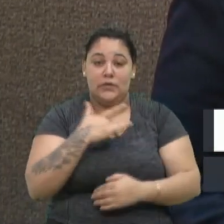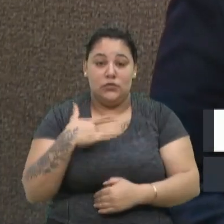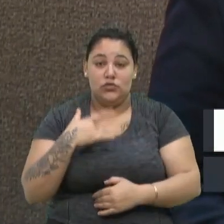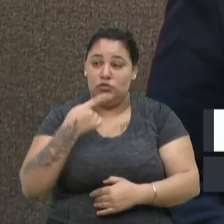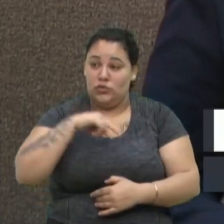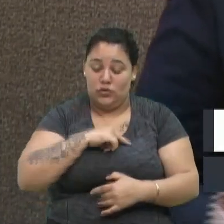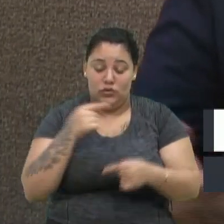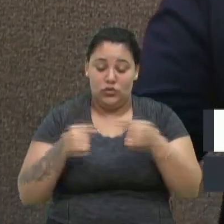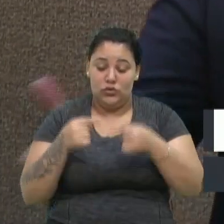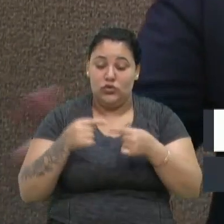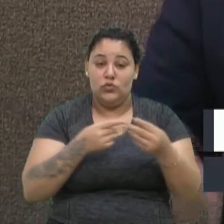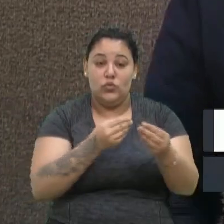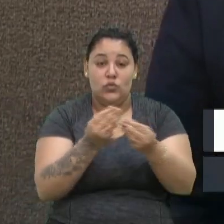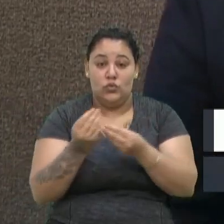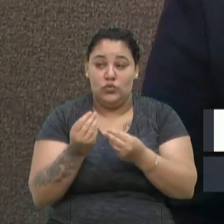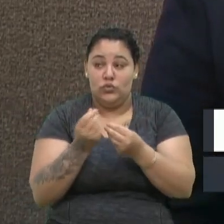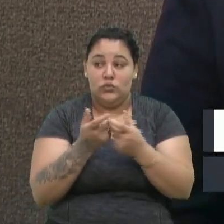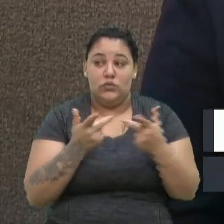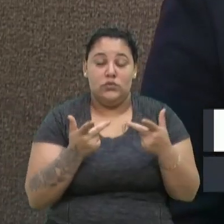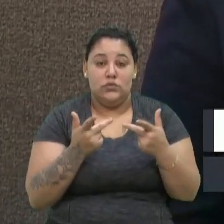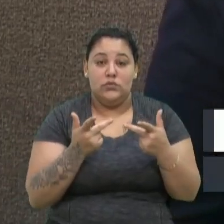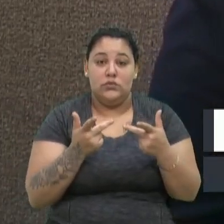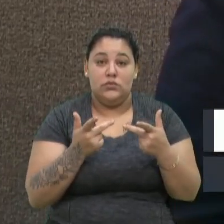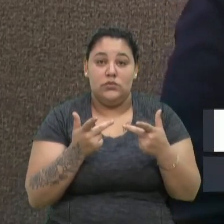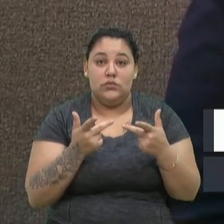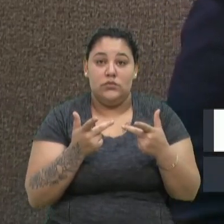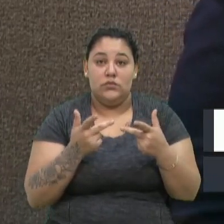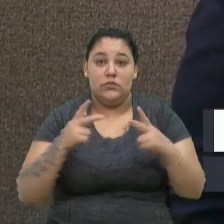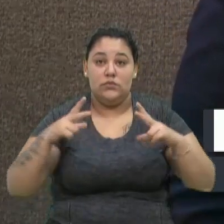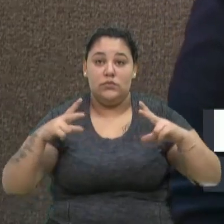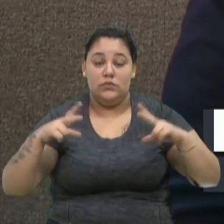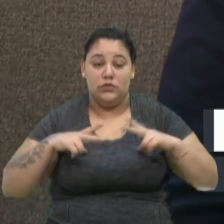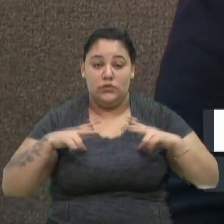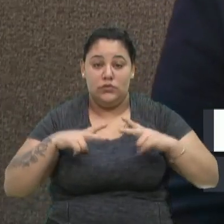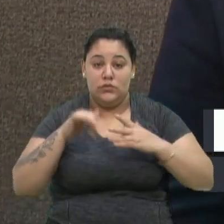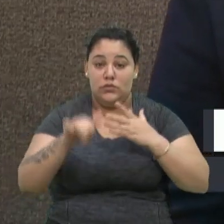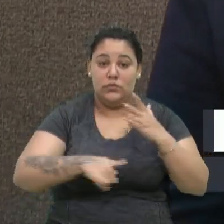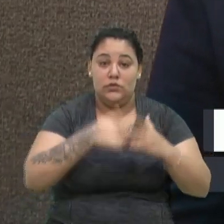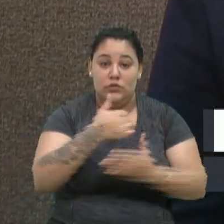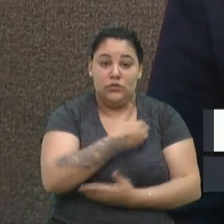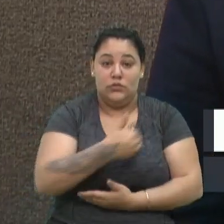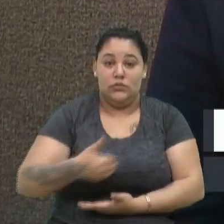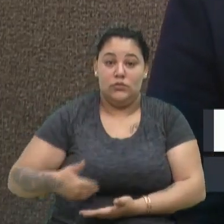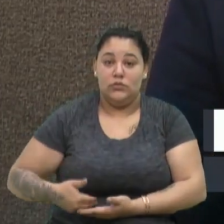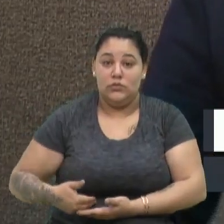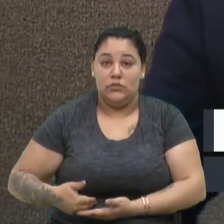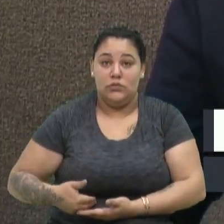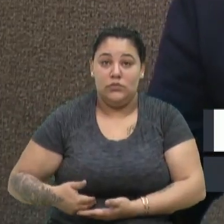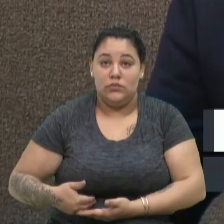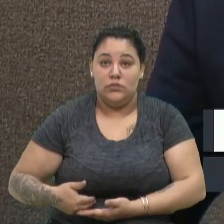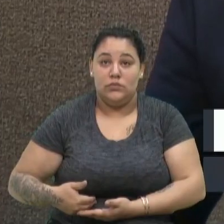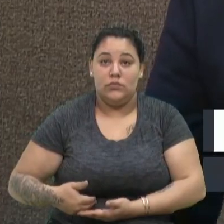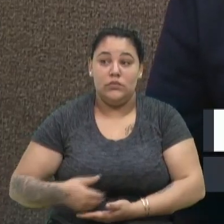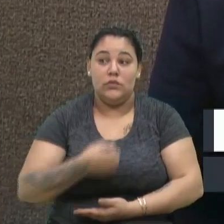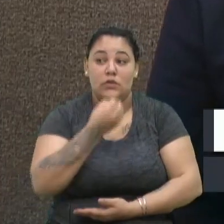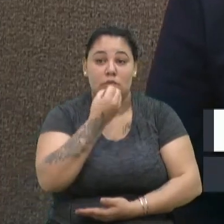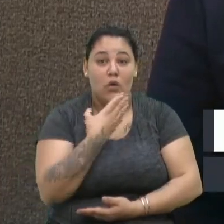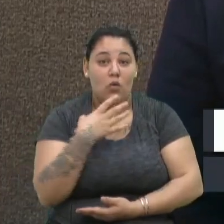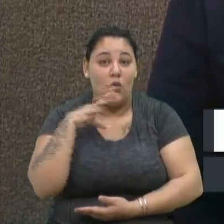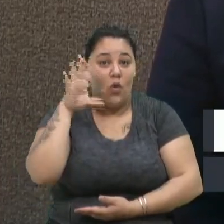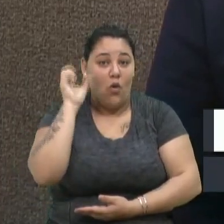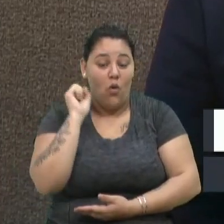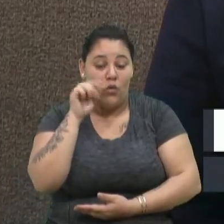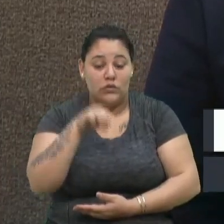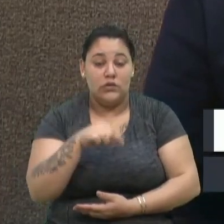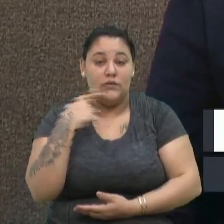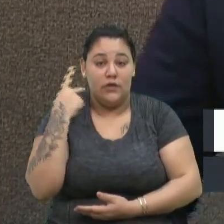isso. Se o privado é melhor do que o público. Então, que bom que eu ouço aqui, vereadora Ana